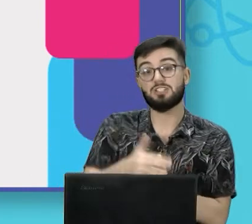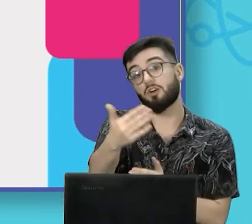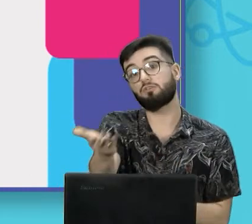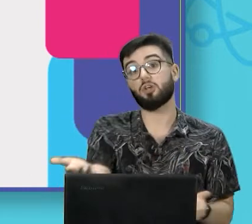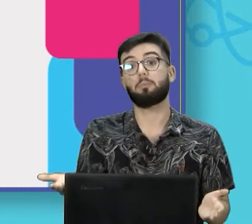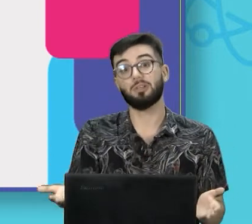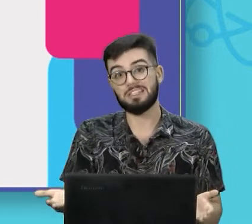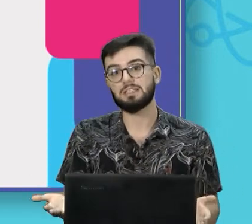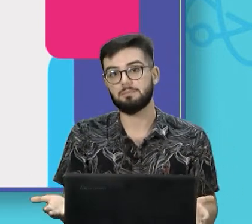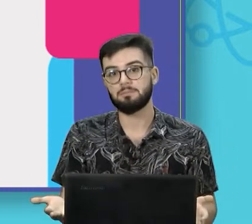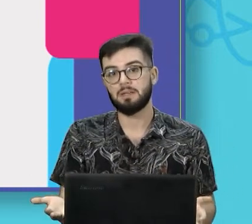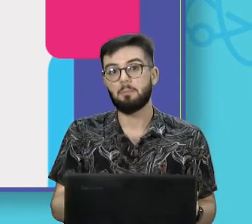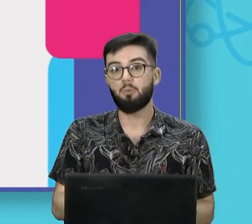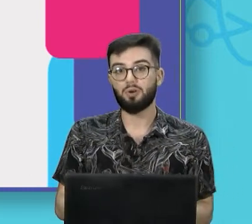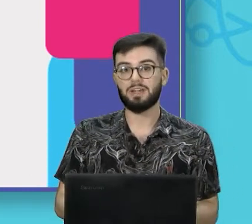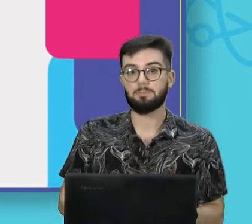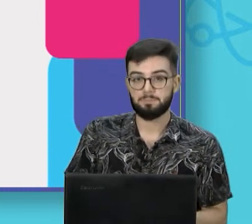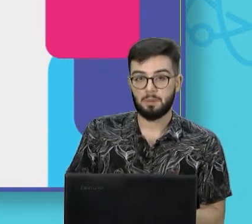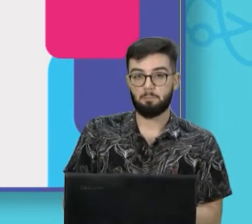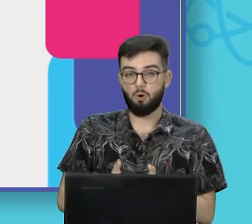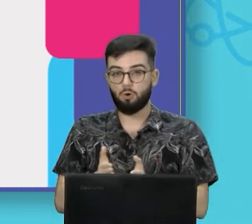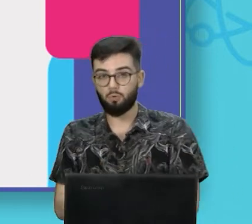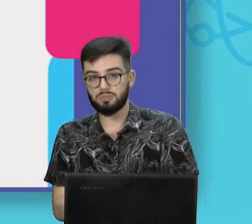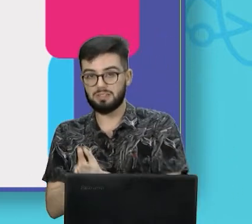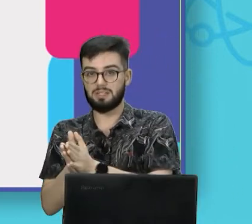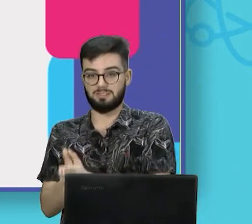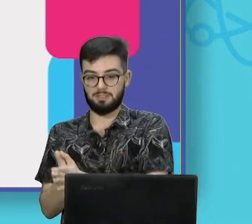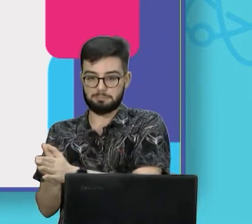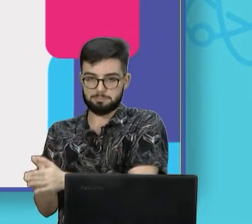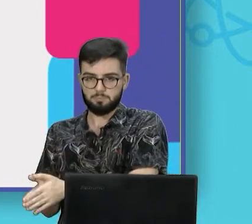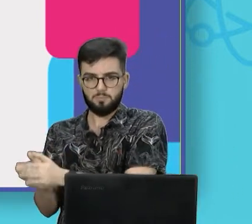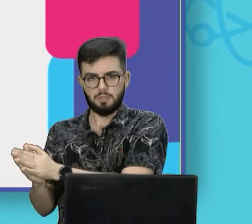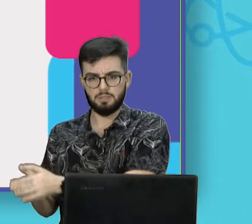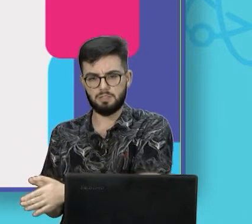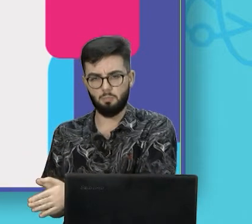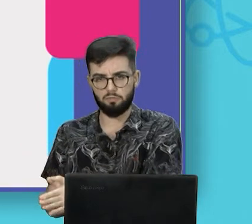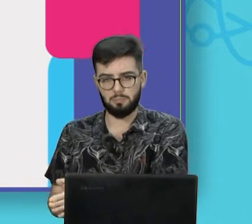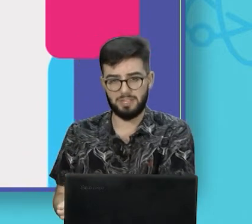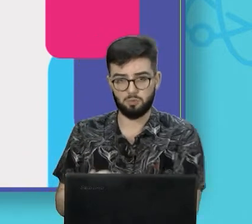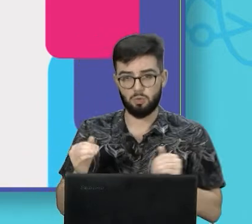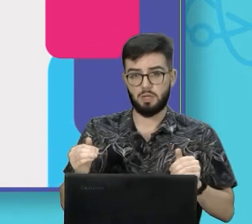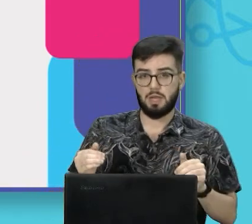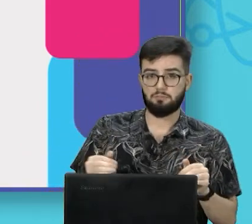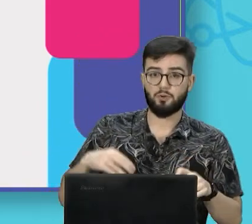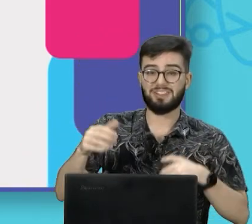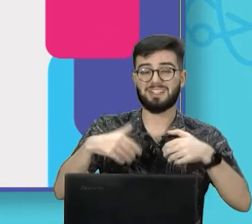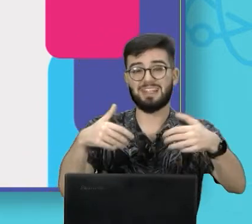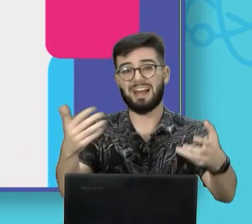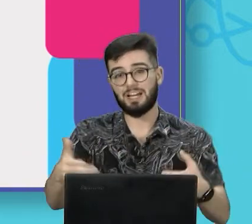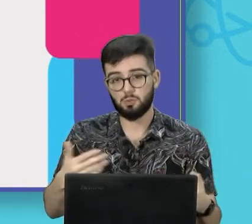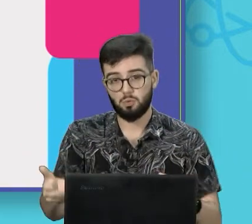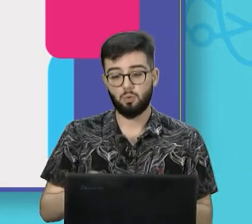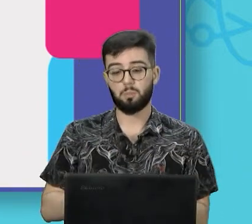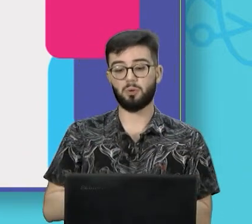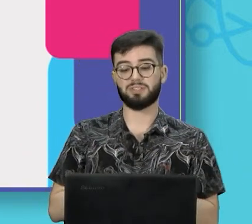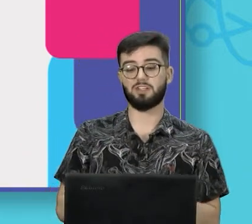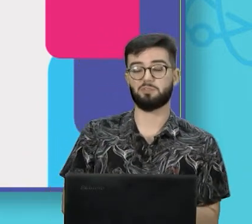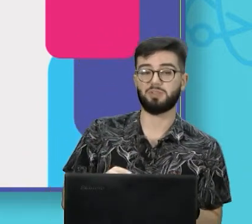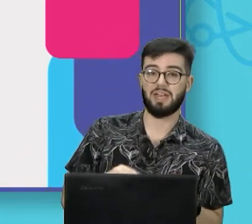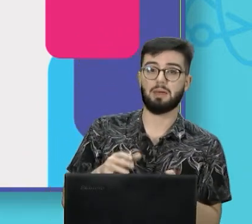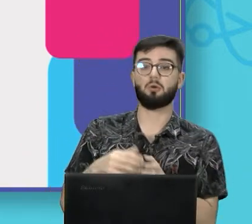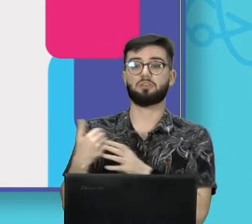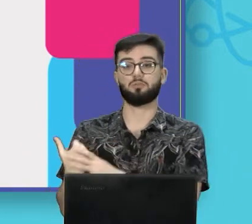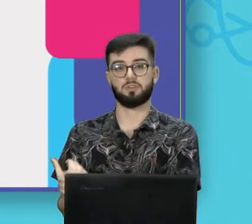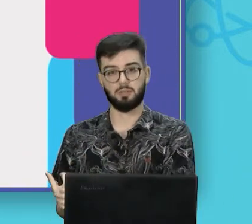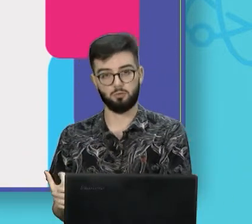mais eles tiveram Vitória política porque por conta dessa nesse movimento foi acelerado o